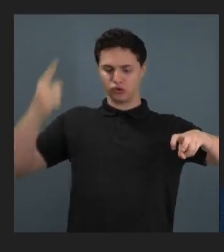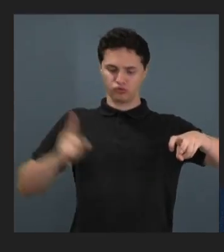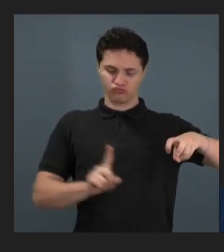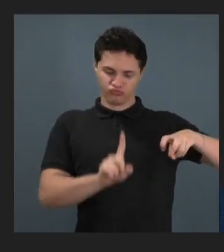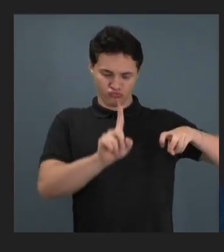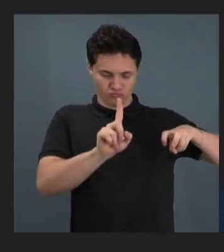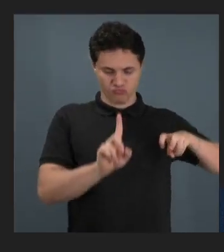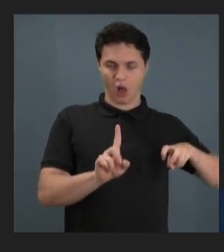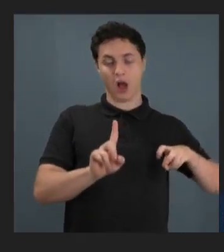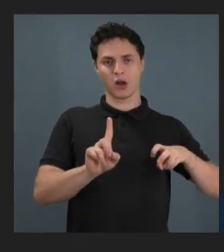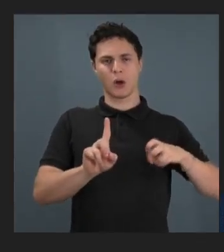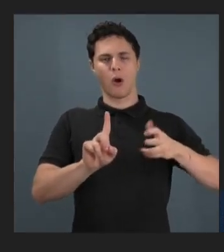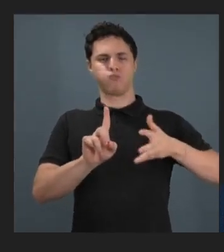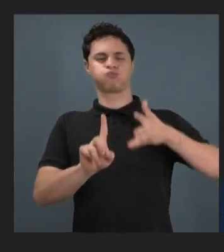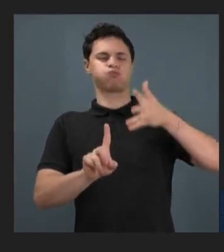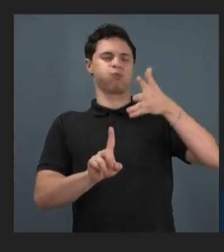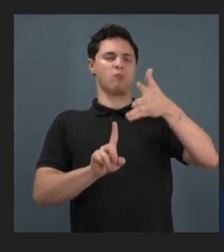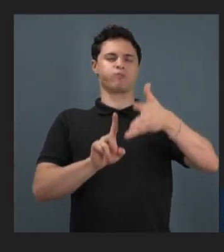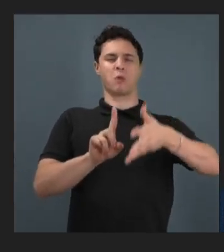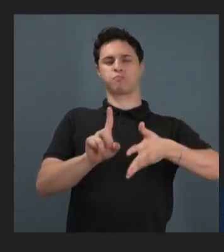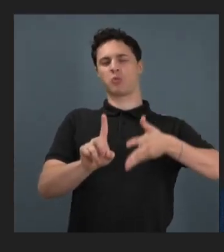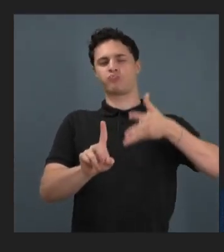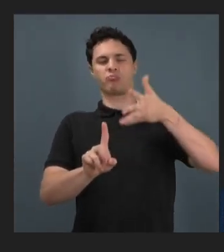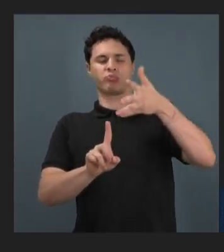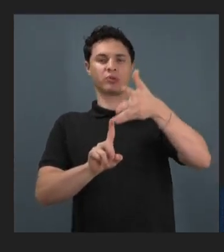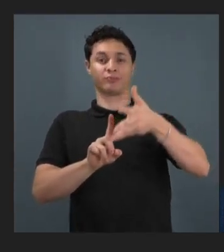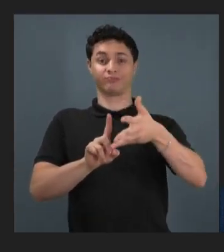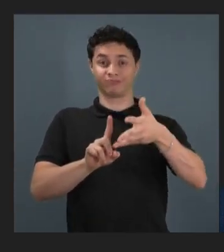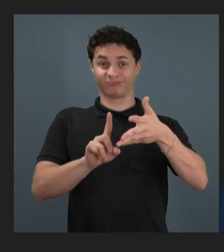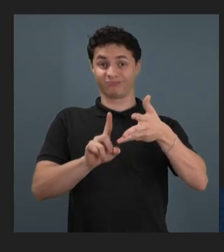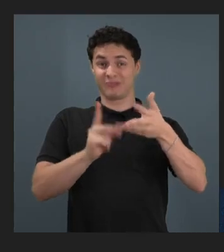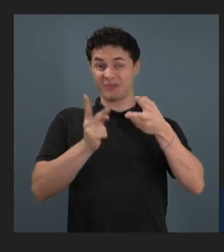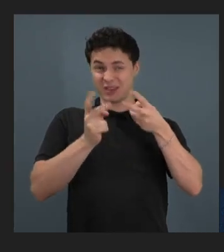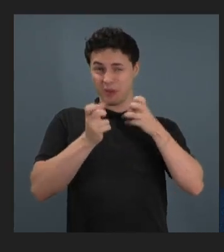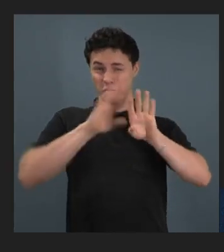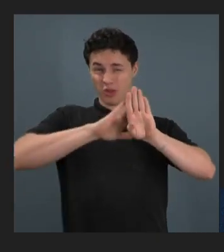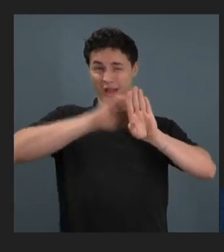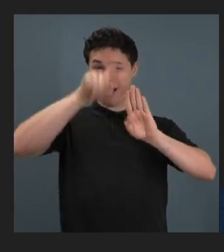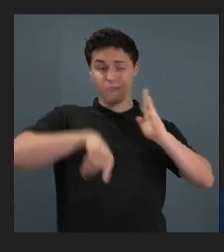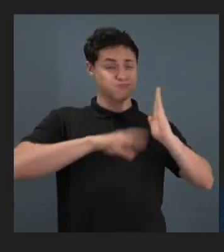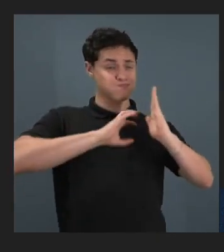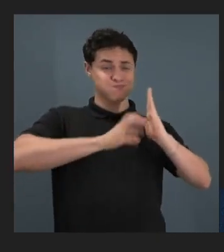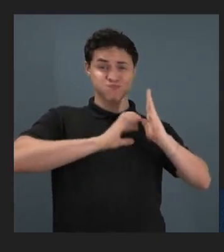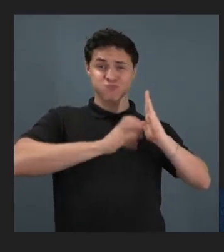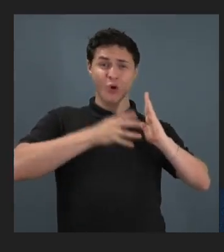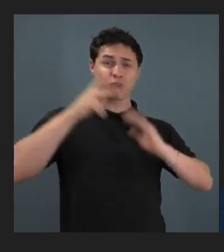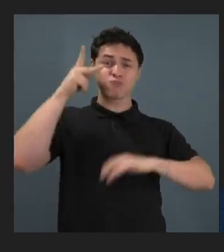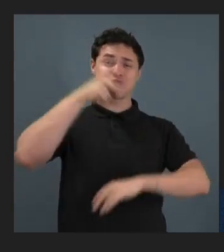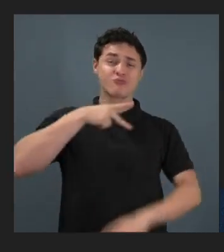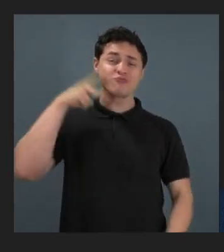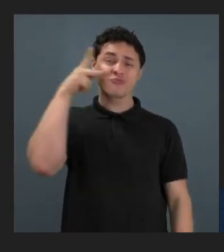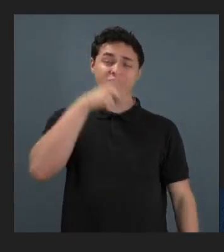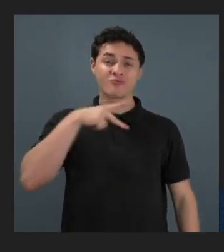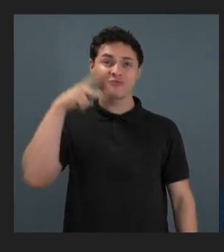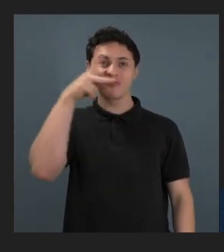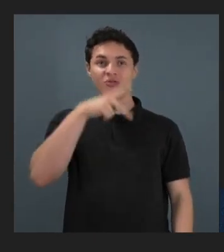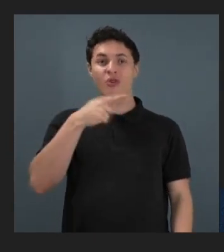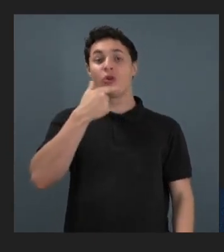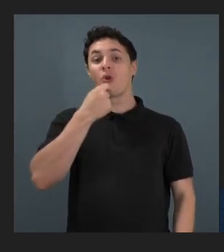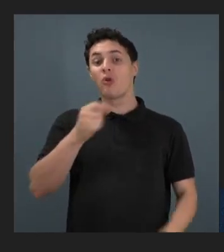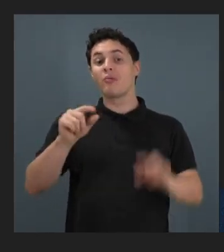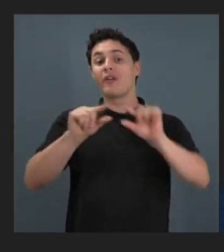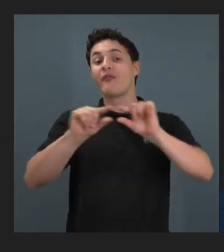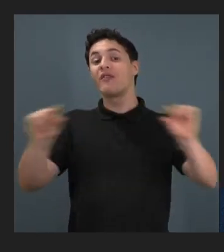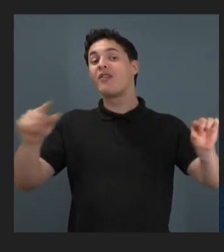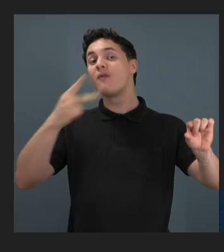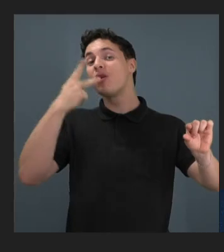seu discurso inflamado, como um político, desde criancinha, ele